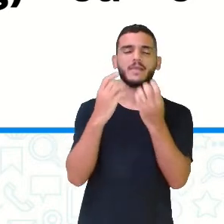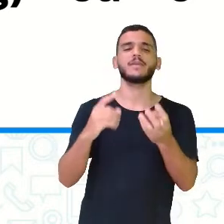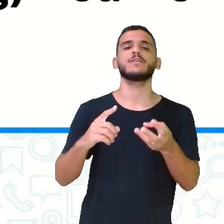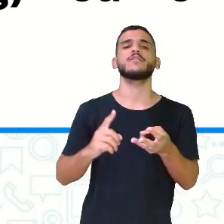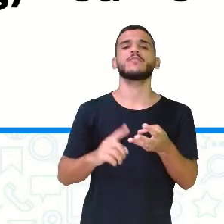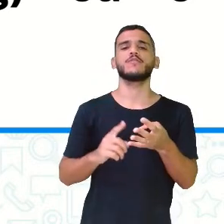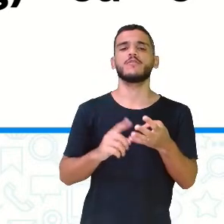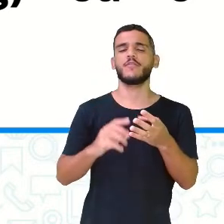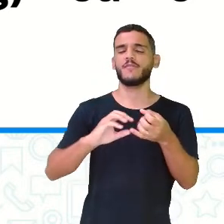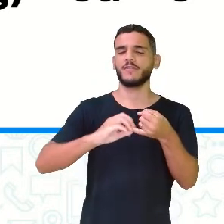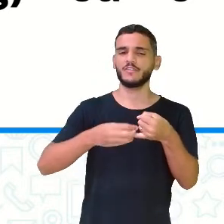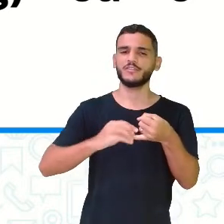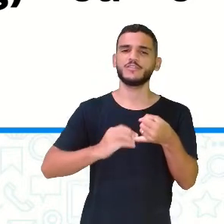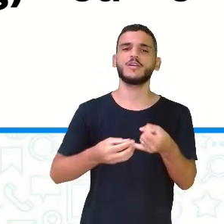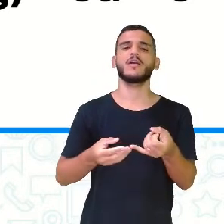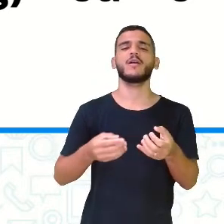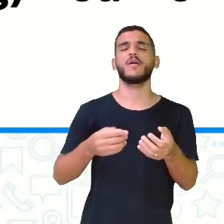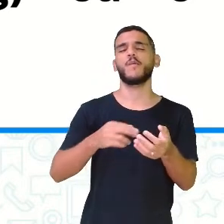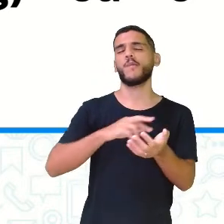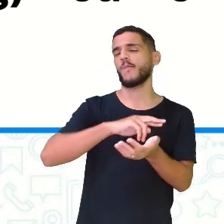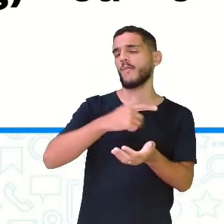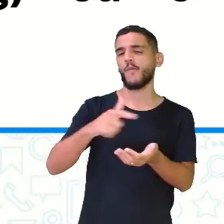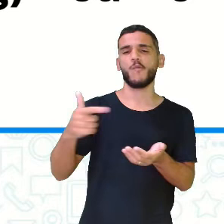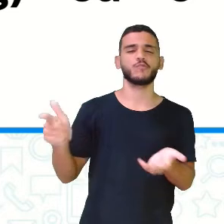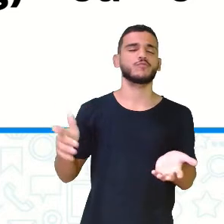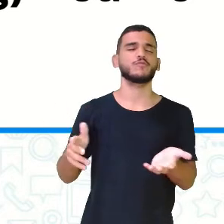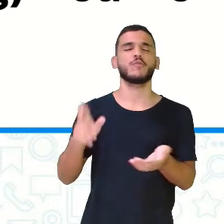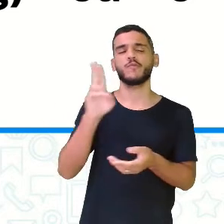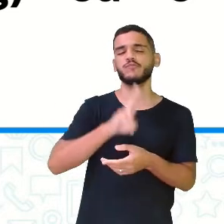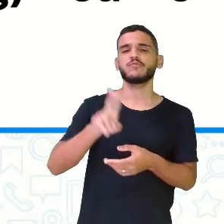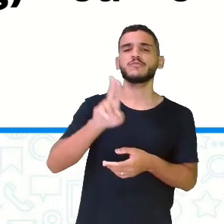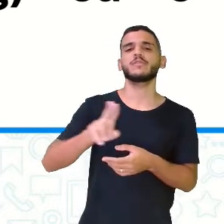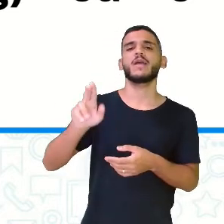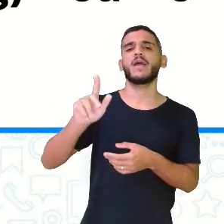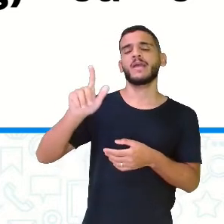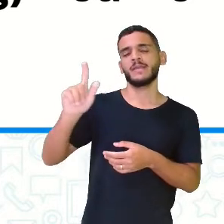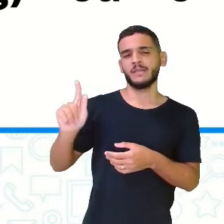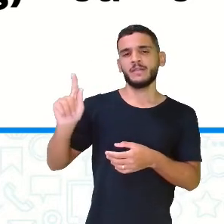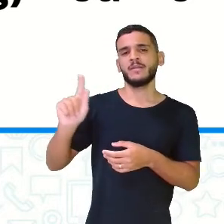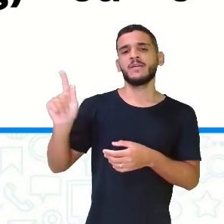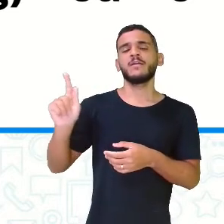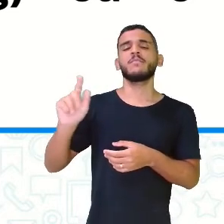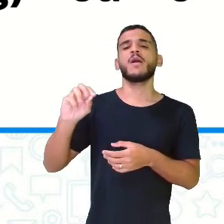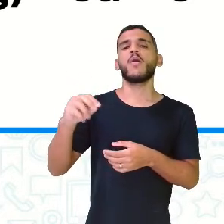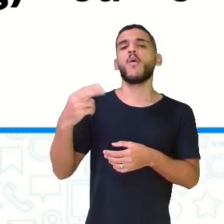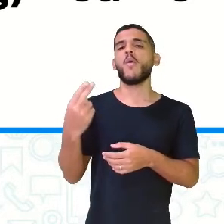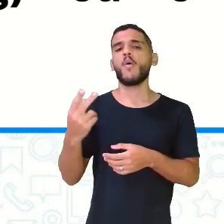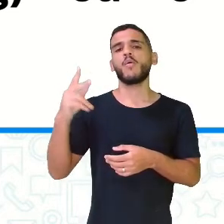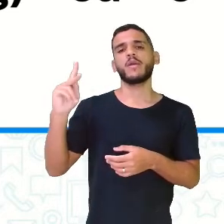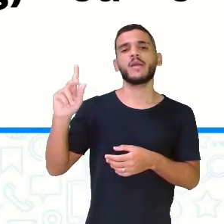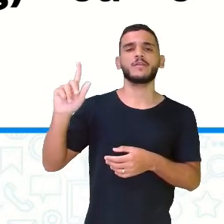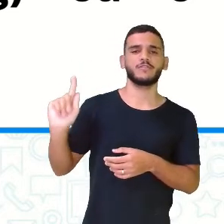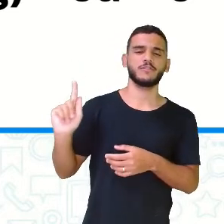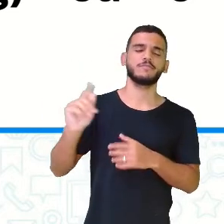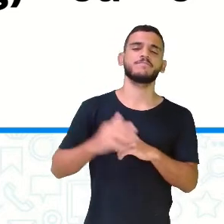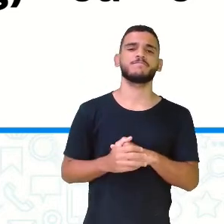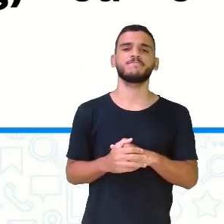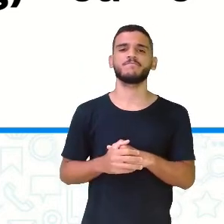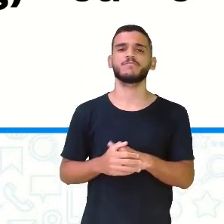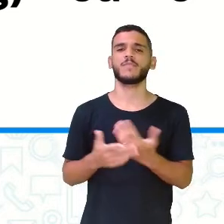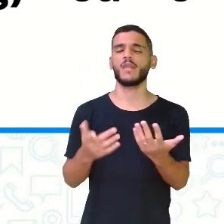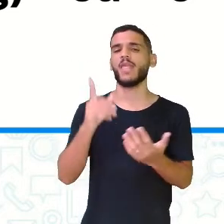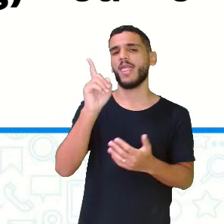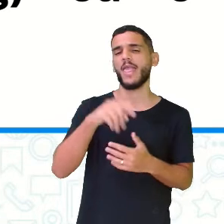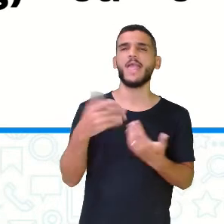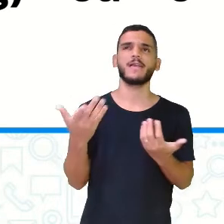entre outros, podemos utilizar o grama ou o quilograma, a unidade básica. De acordo